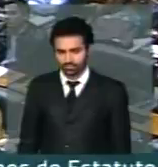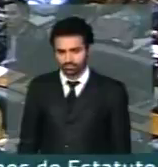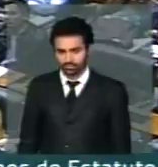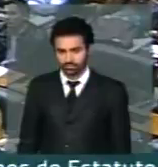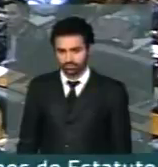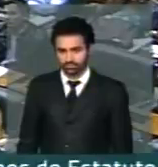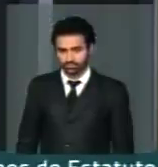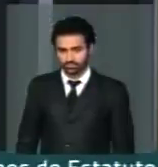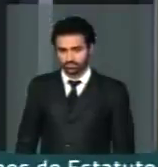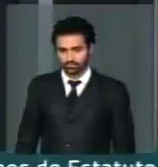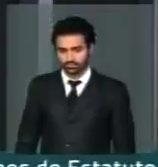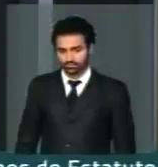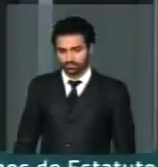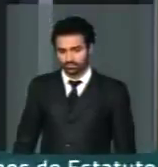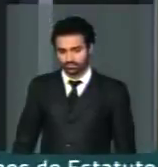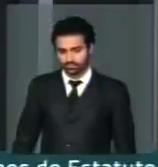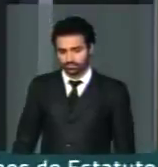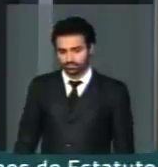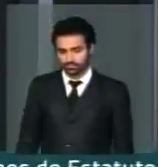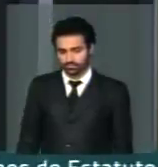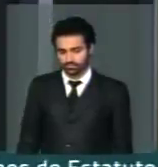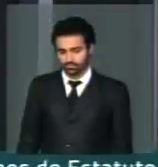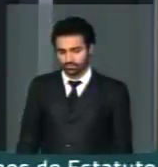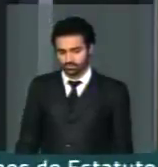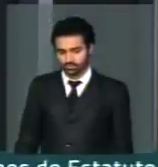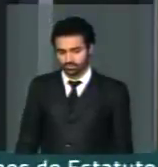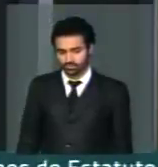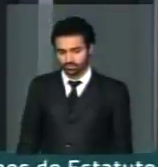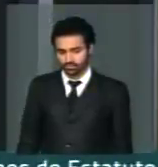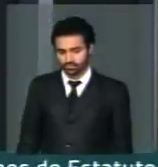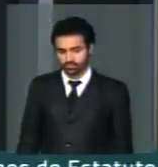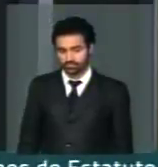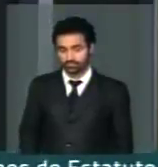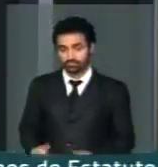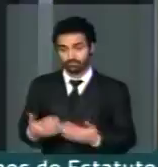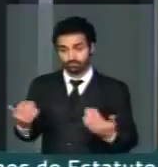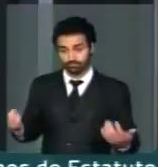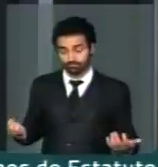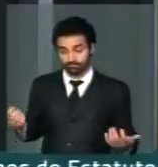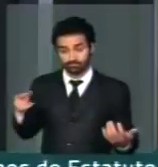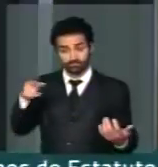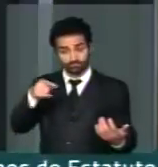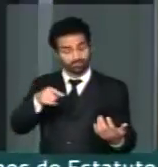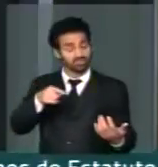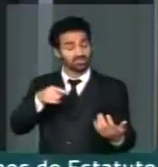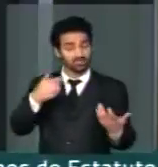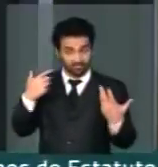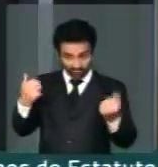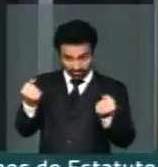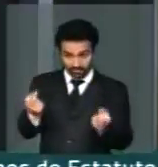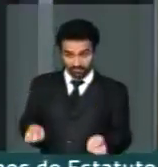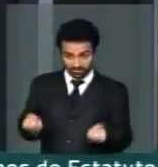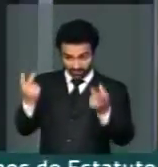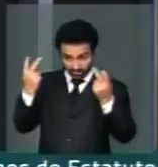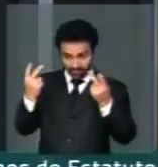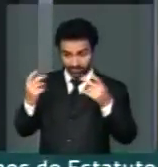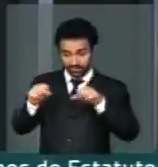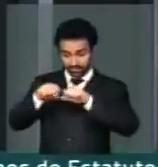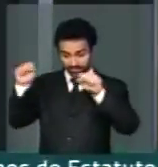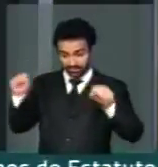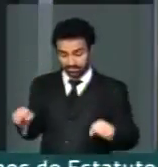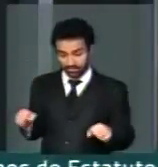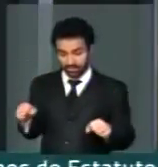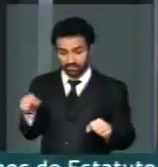E quando esse ponto é colocado como uma possibilidade concreta, se